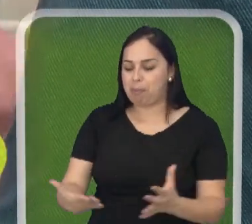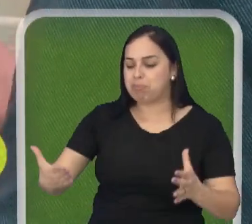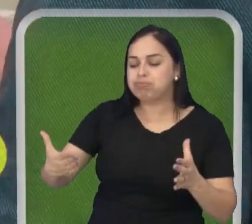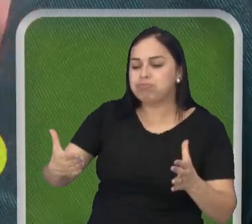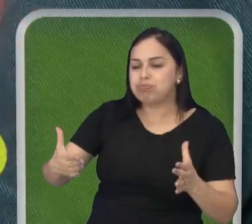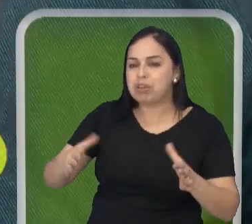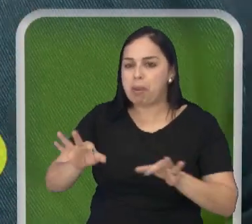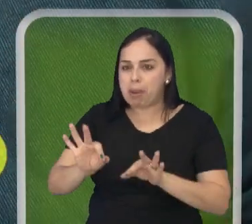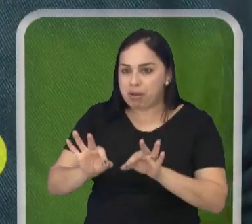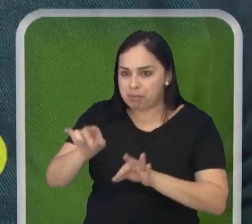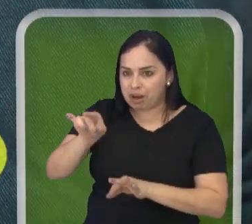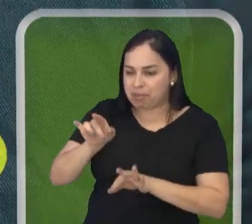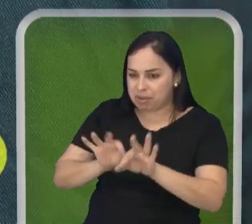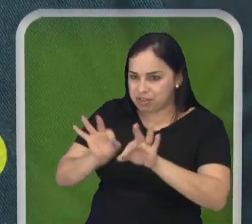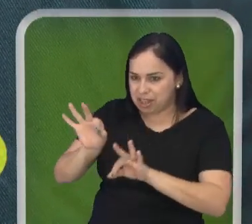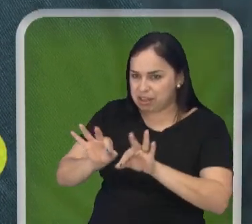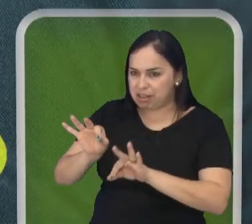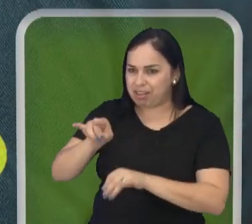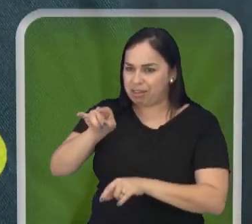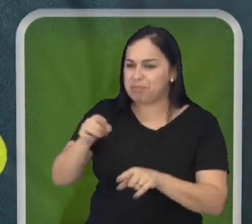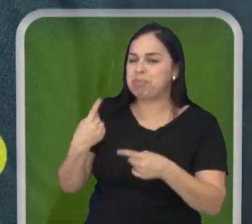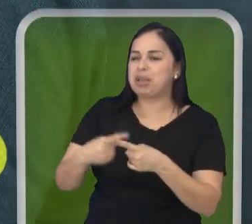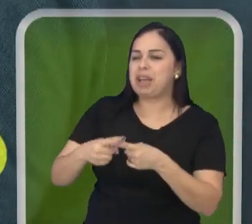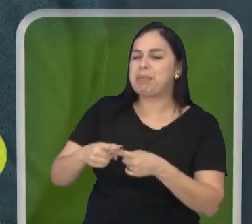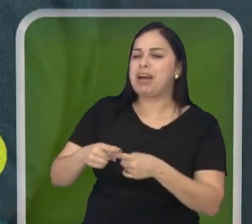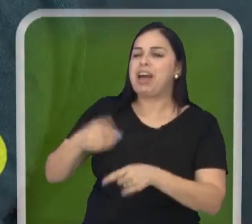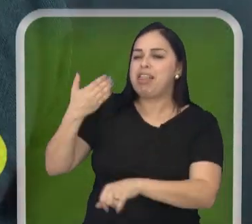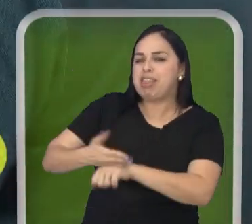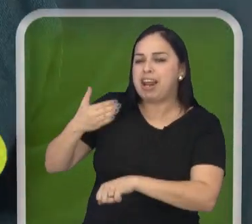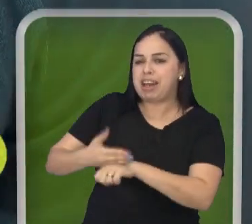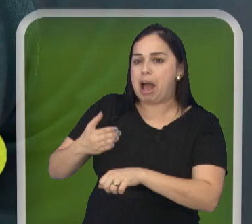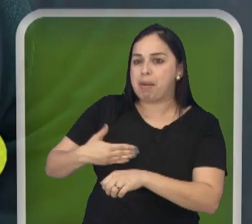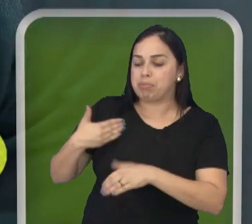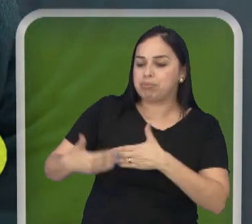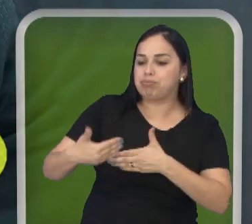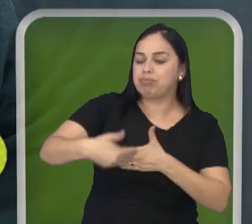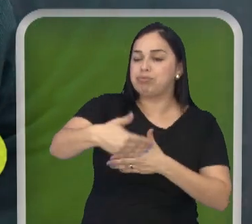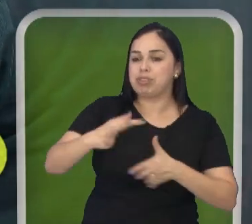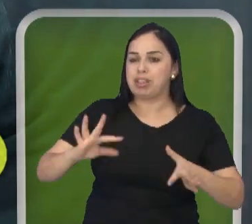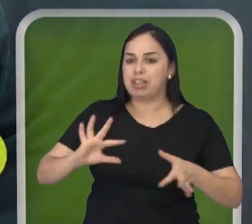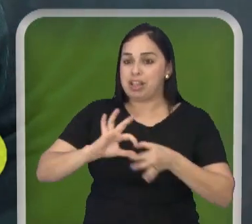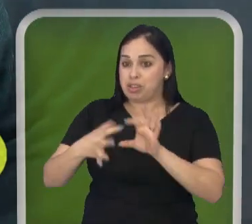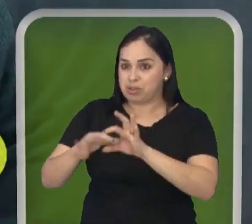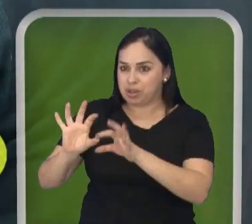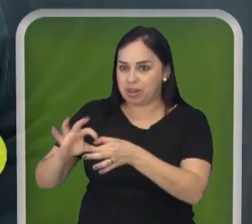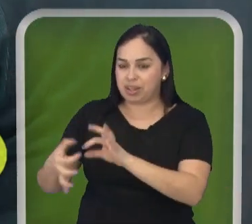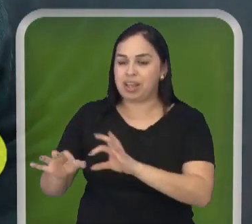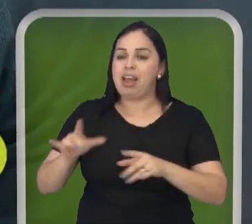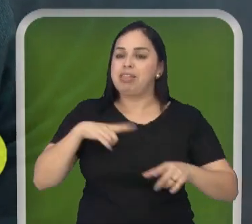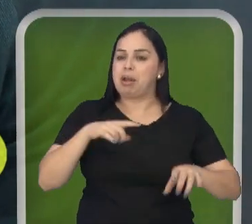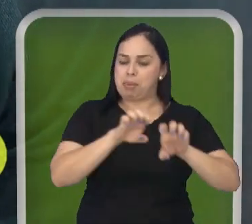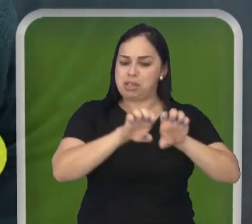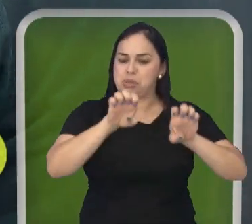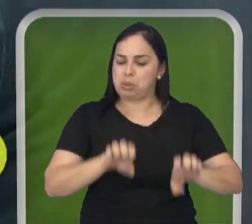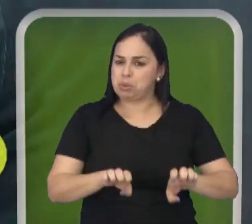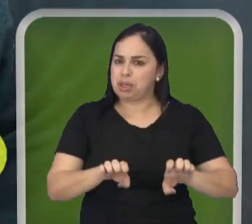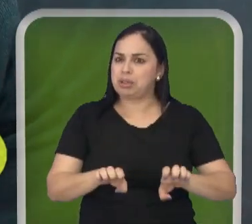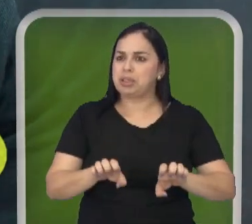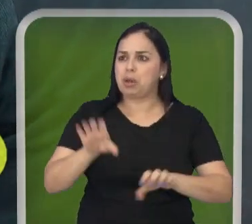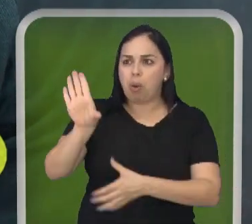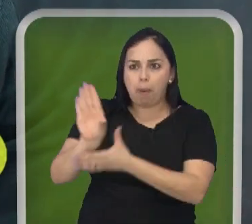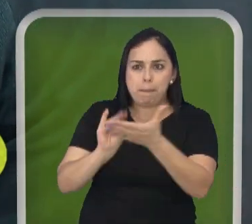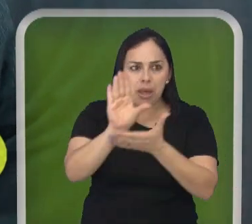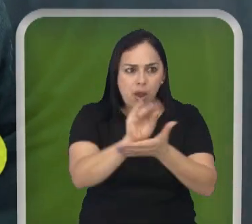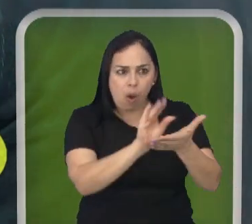ela foi preparada para vocês treinar para as Olimpíadas, né? Estava vendo a estrutura aqui, ela tem várias coisas que foram trazidas até